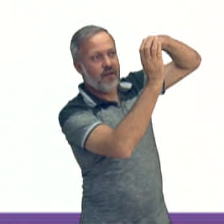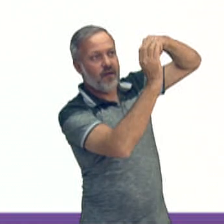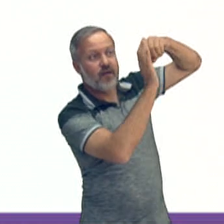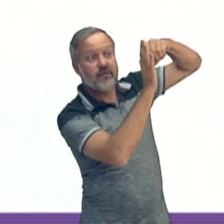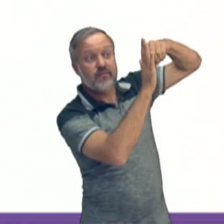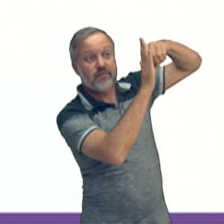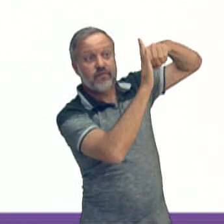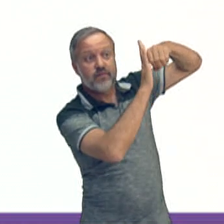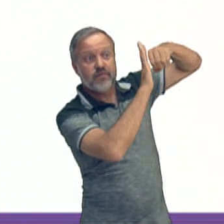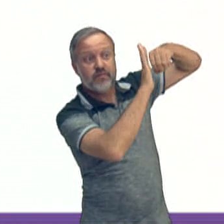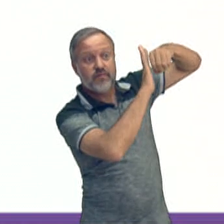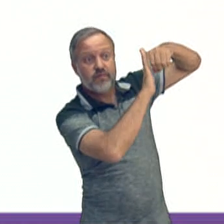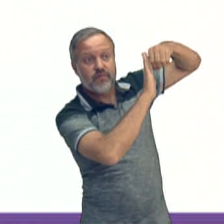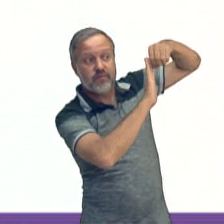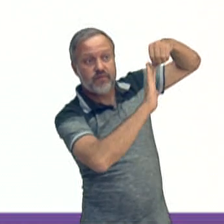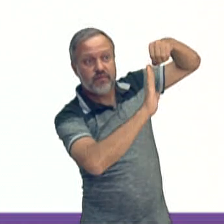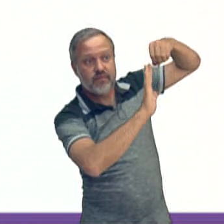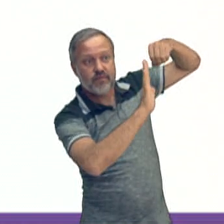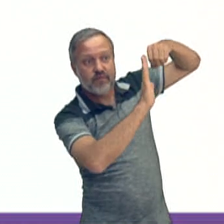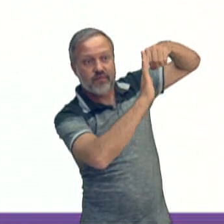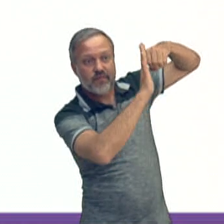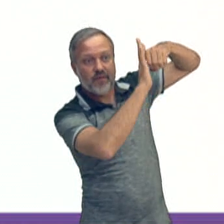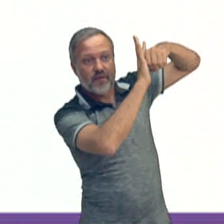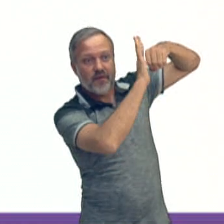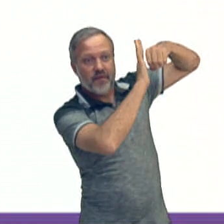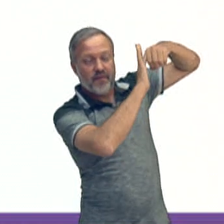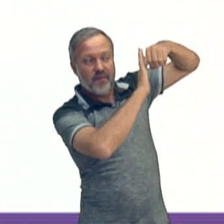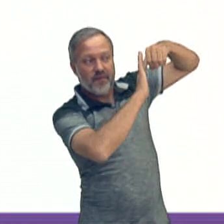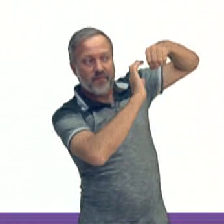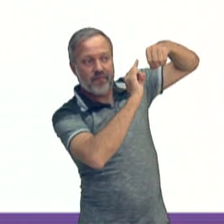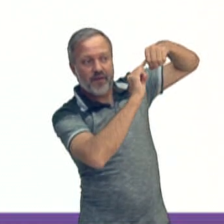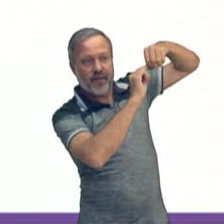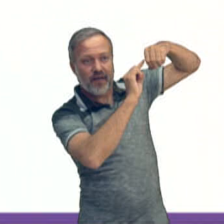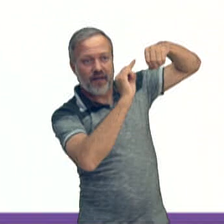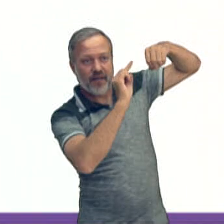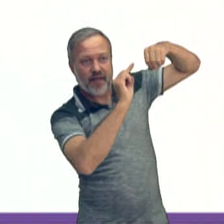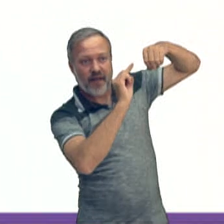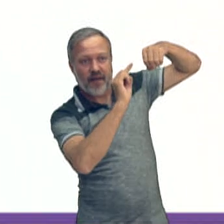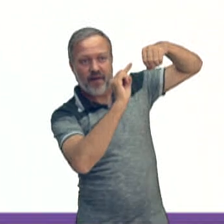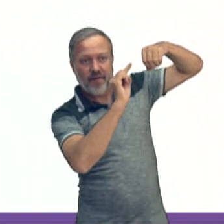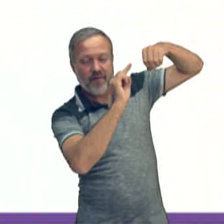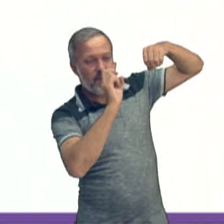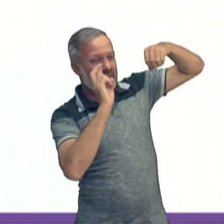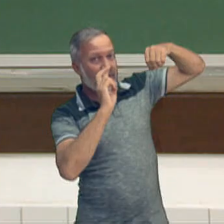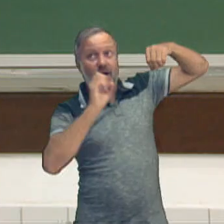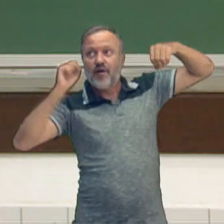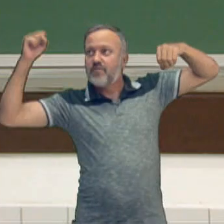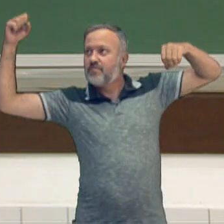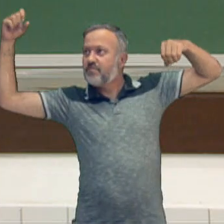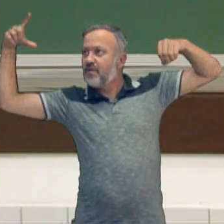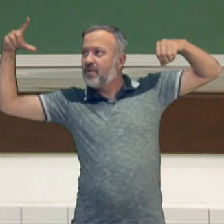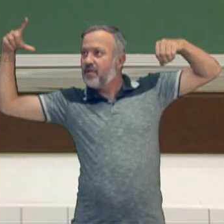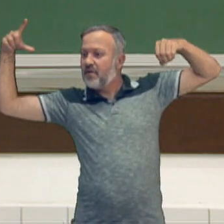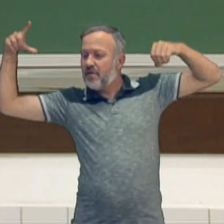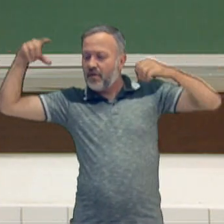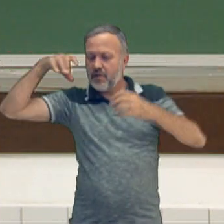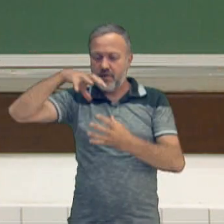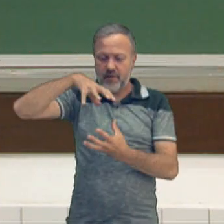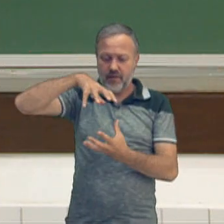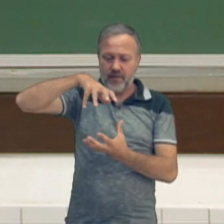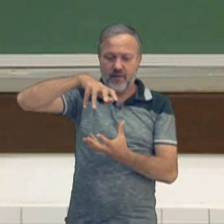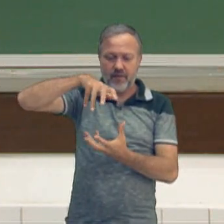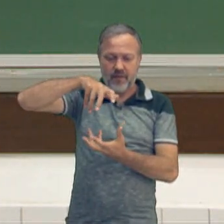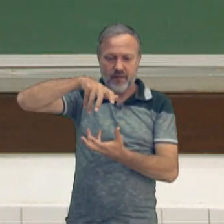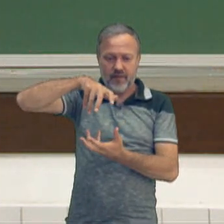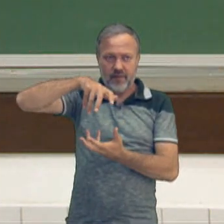Lua, elas vêm a partir da sombra projetada da Terra. Então tem o Sol, a Terra, e ele